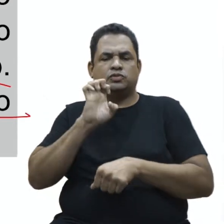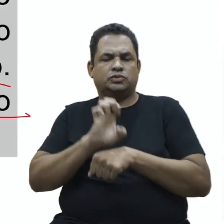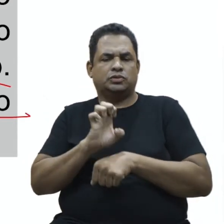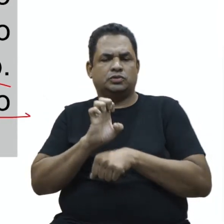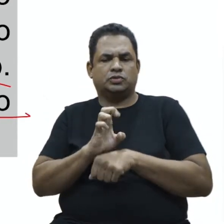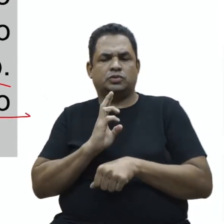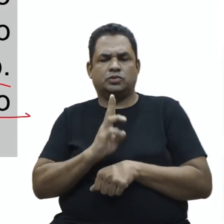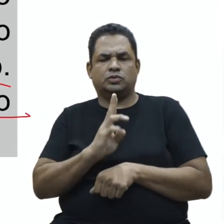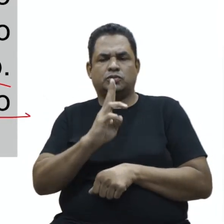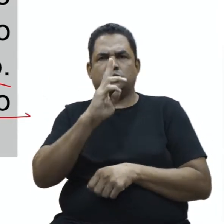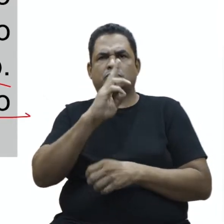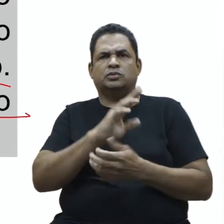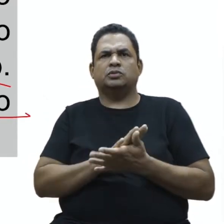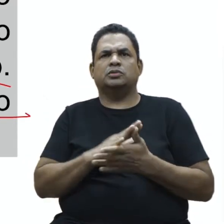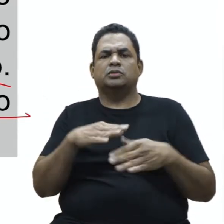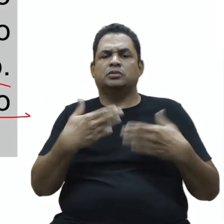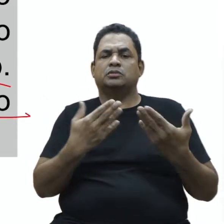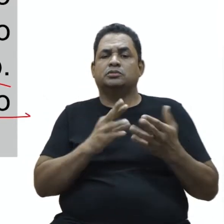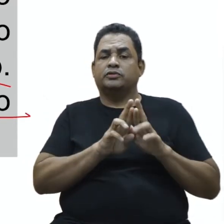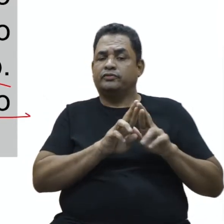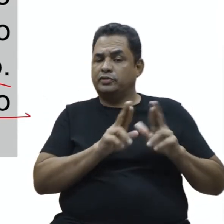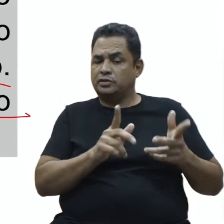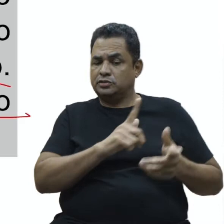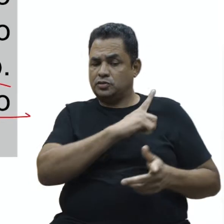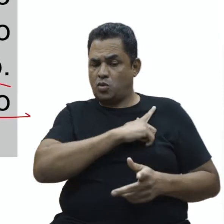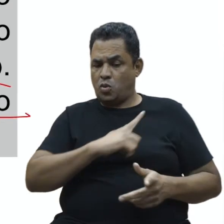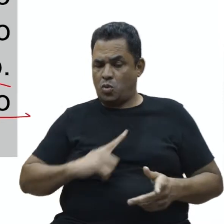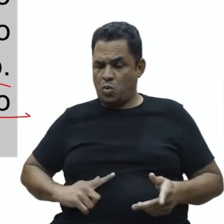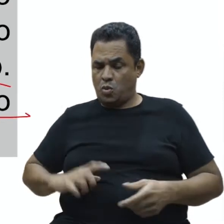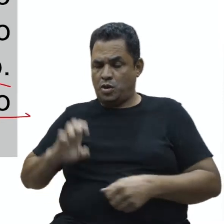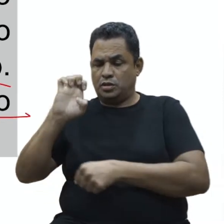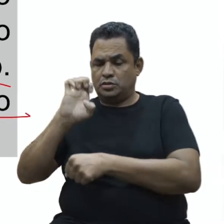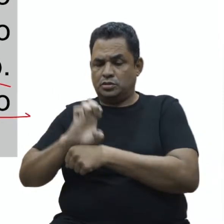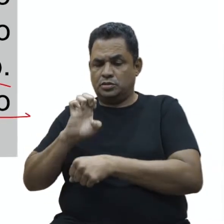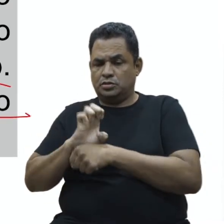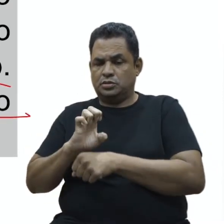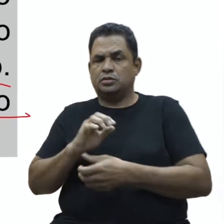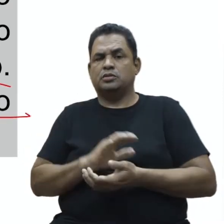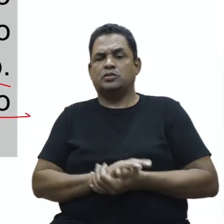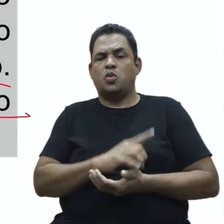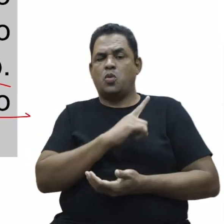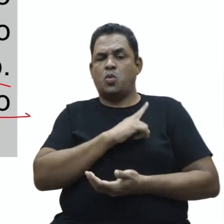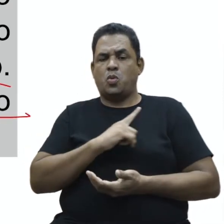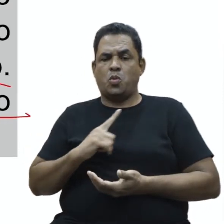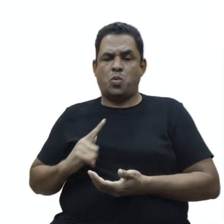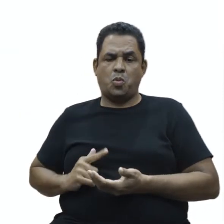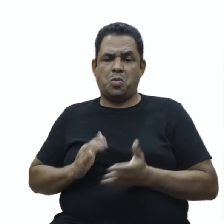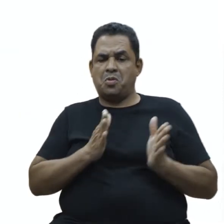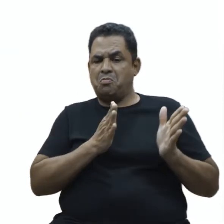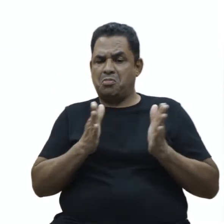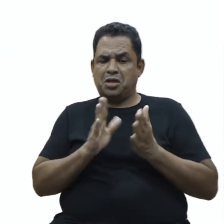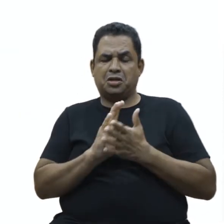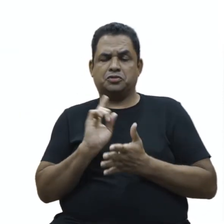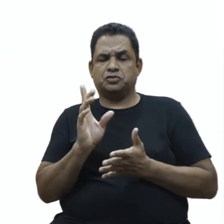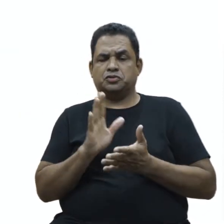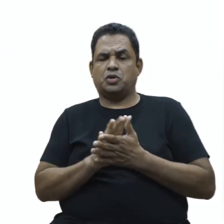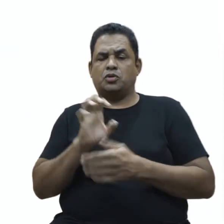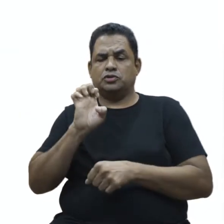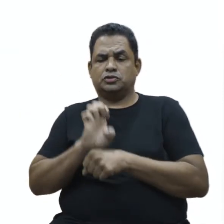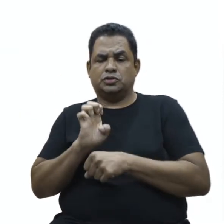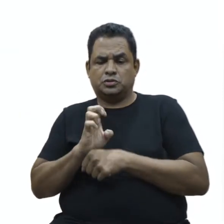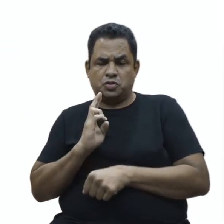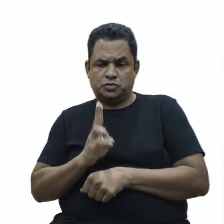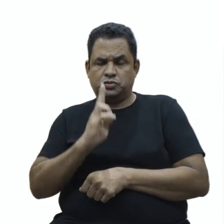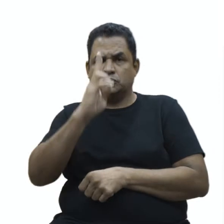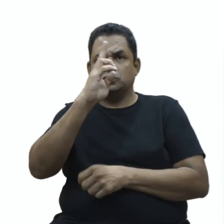Entenderam agora a diferença entre o governo e o Estado? O governo é transitório, o Estado não, ok? Bom, já